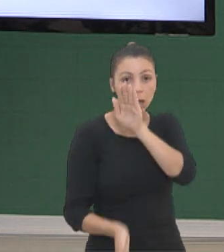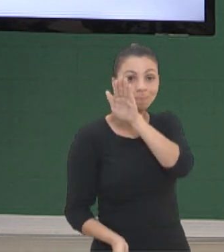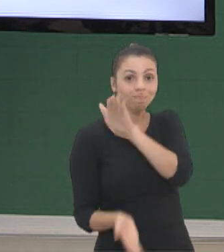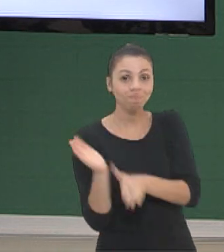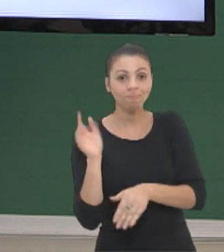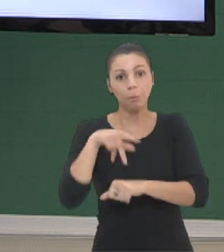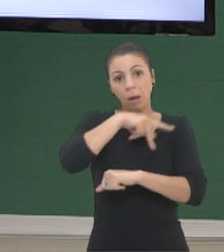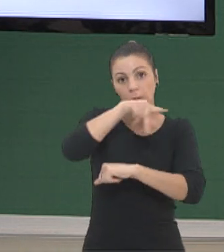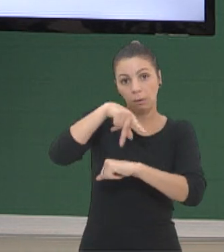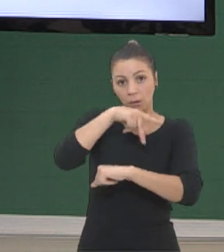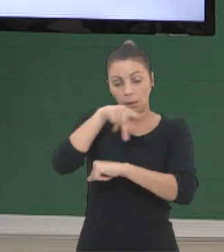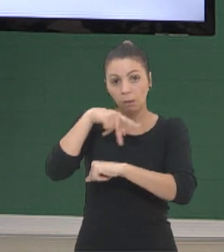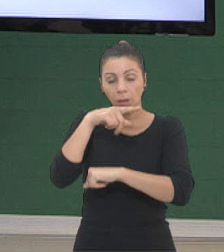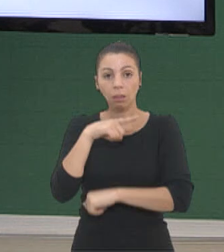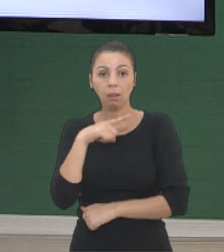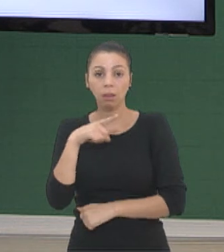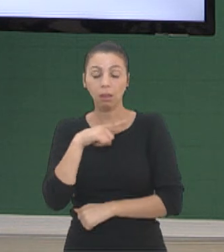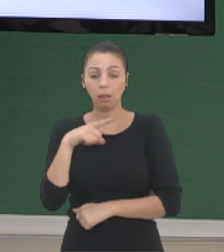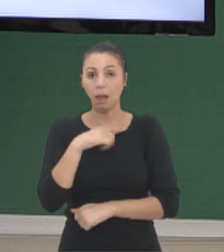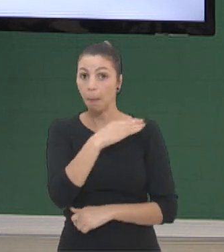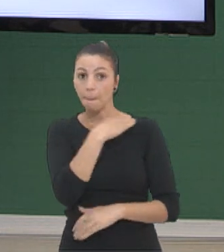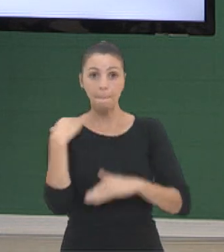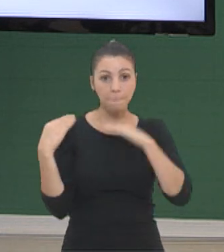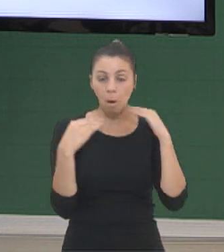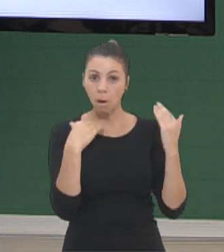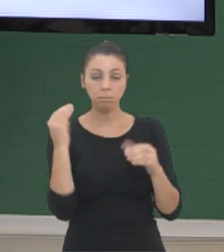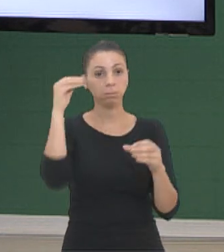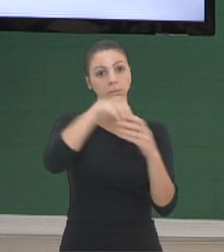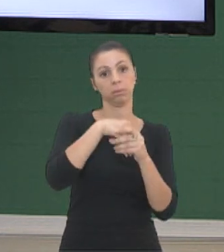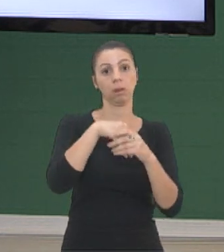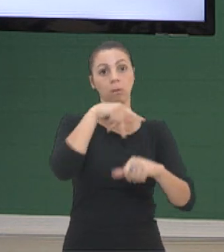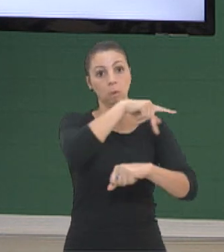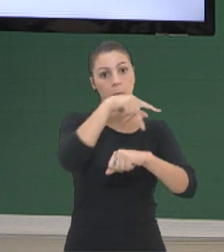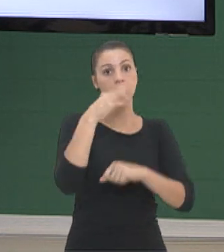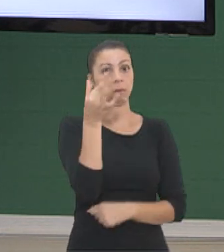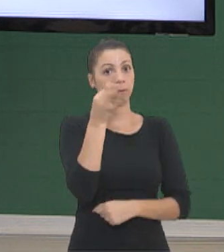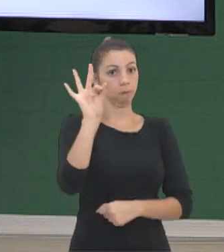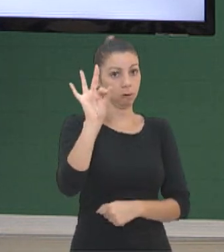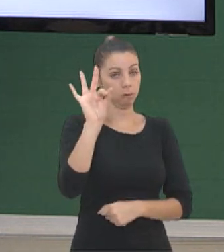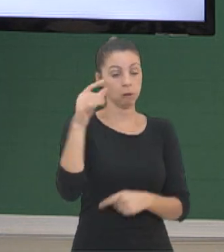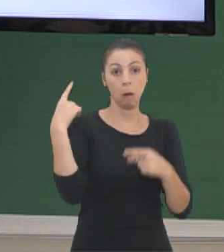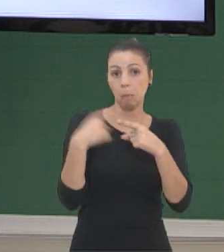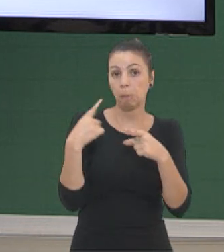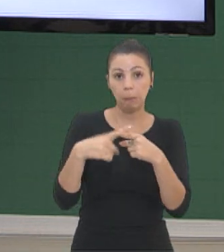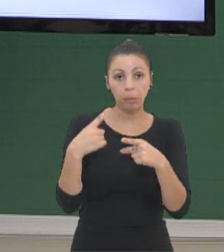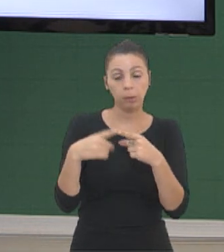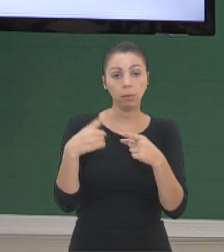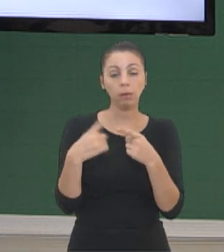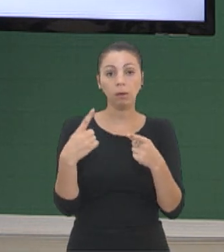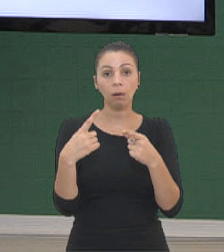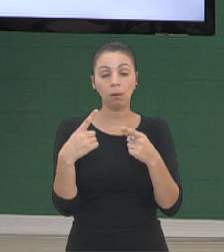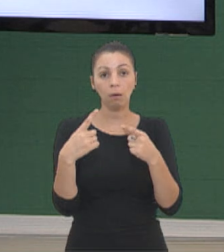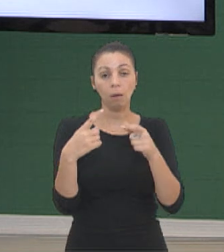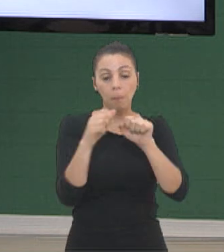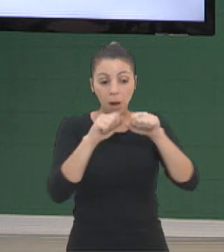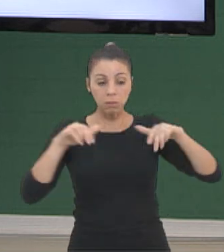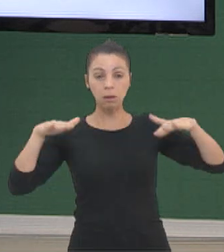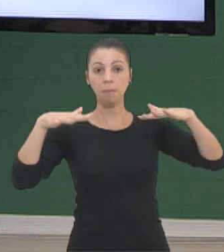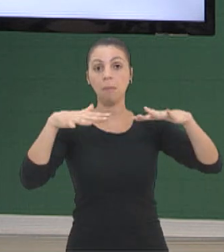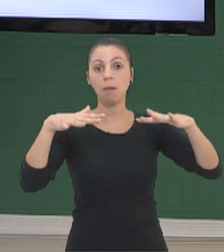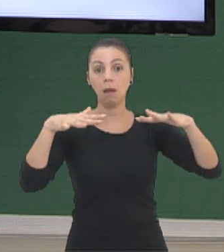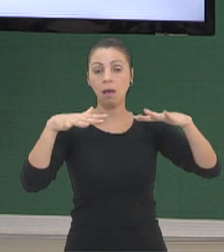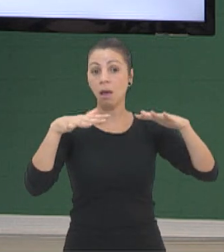porque muitos inclusive foram mortos dentro da França, porque simplesmente a Assembleia Nacional Constituinte